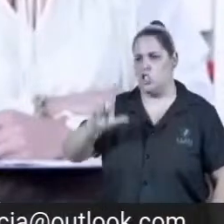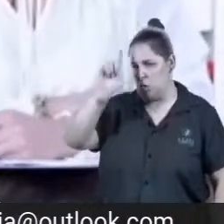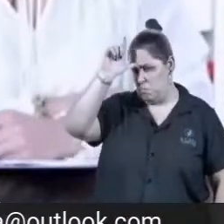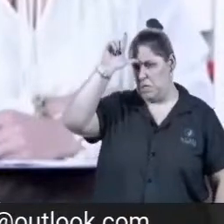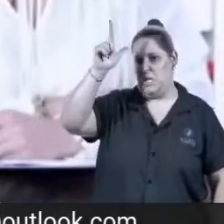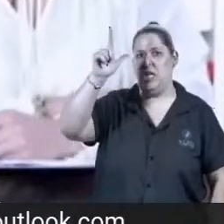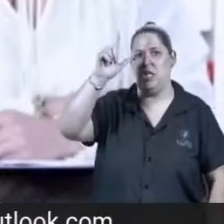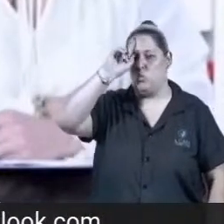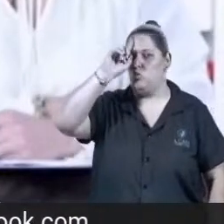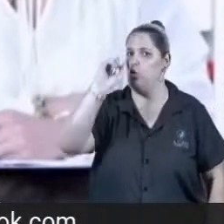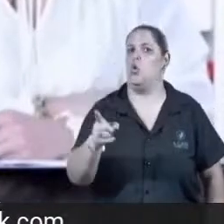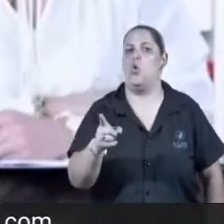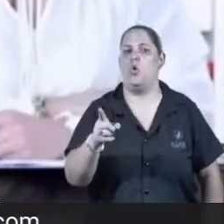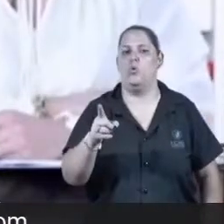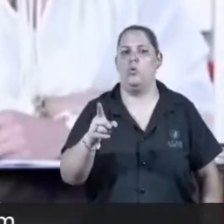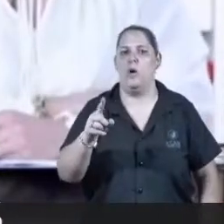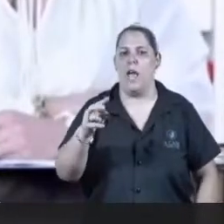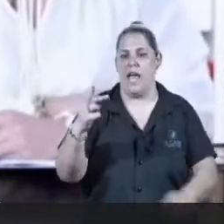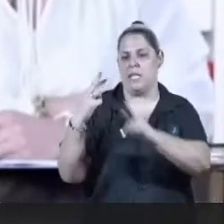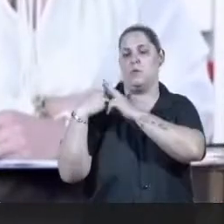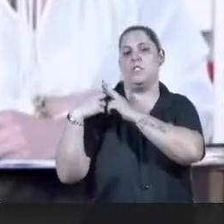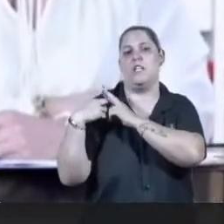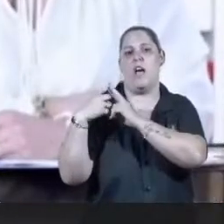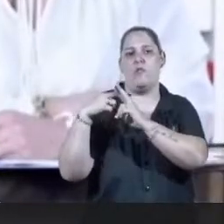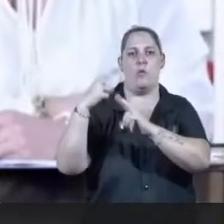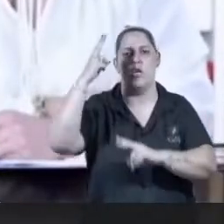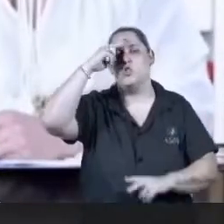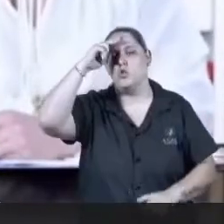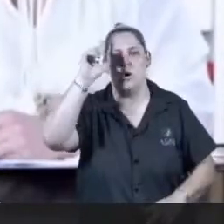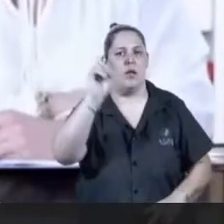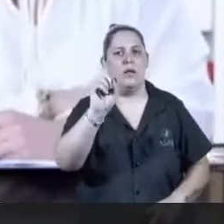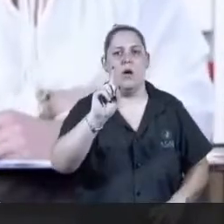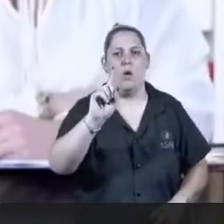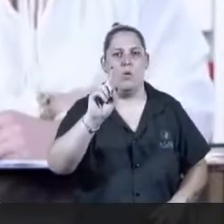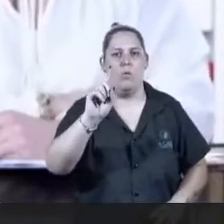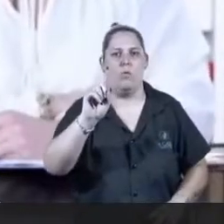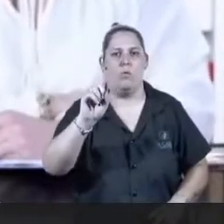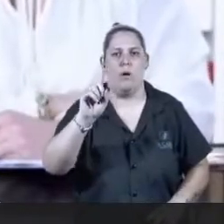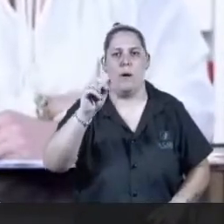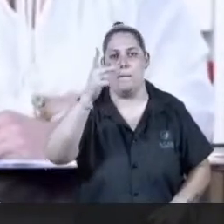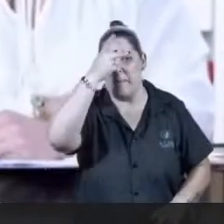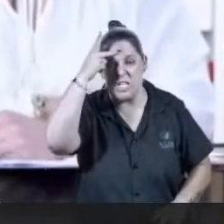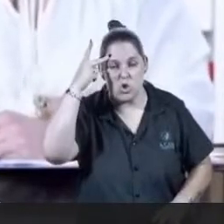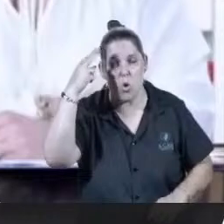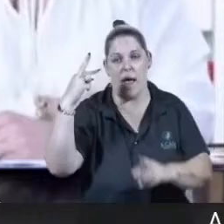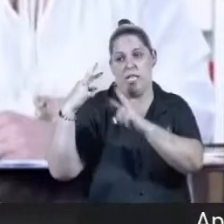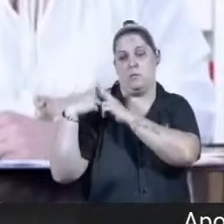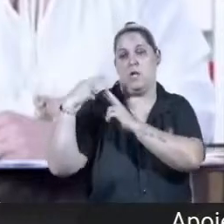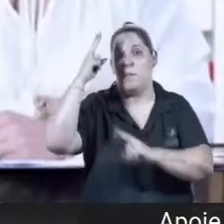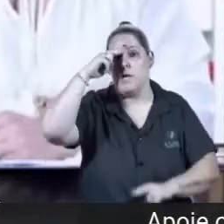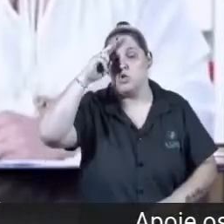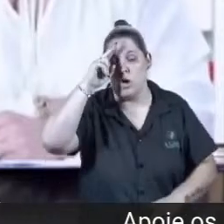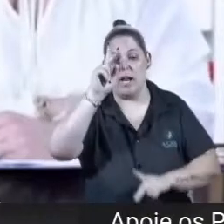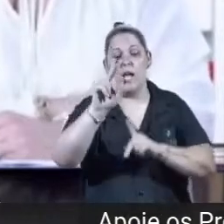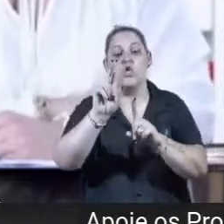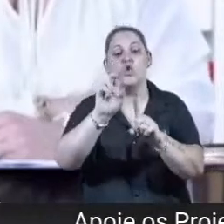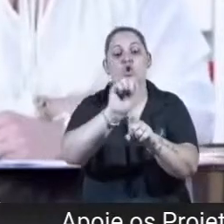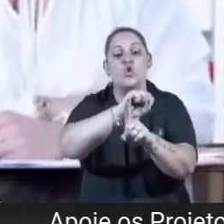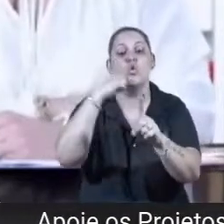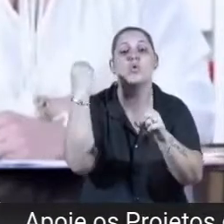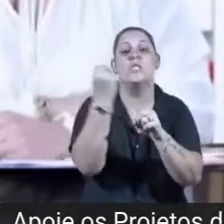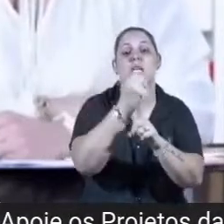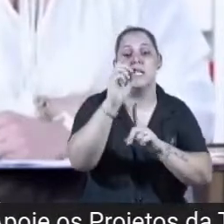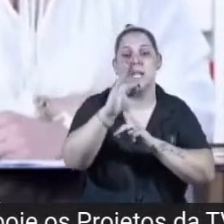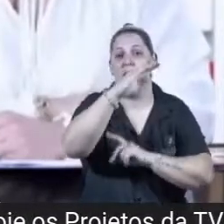história. O sujeito da história é a sociedade brasileira. E essa sociedade está hoje representada, uma